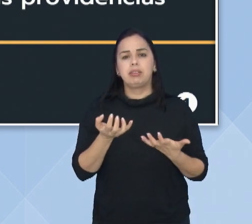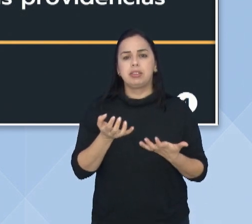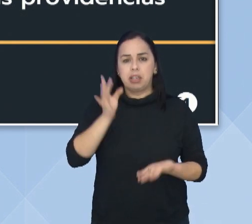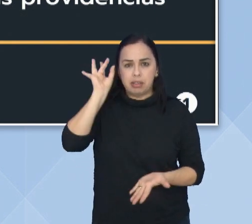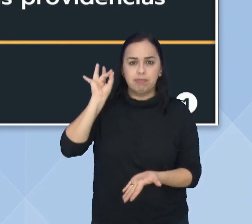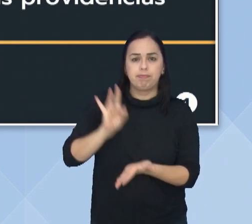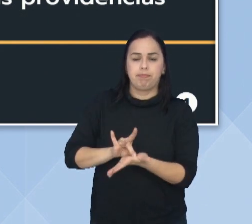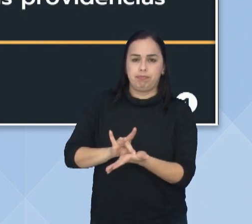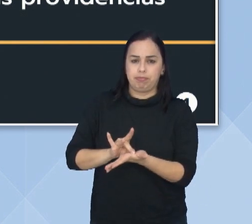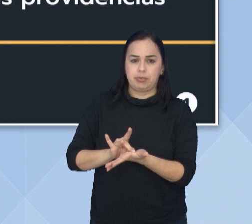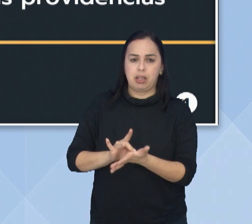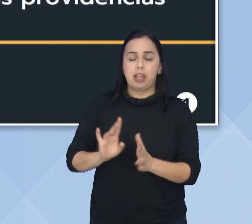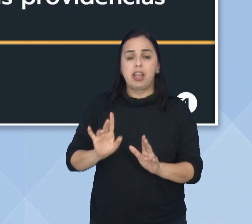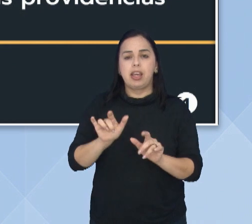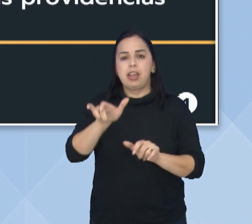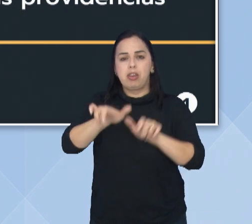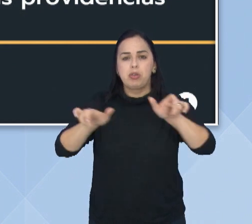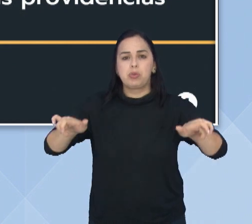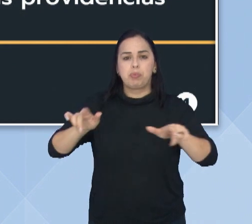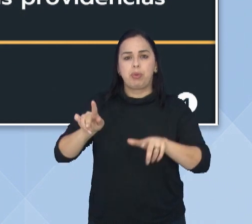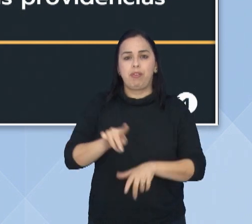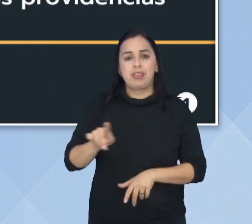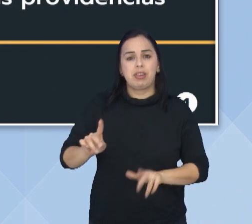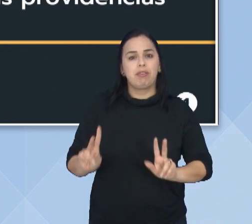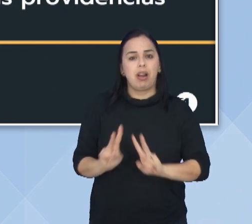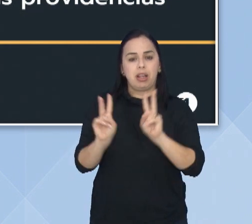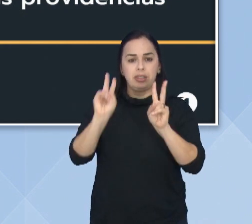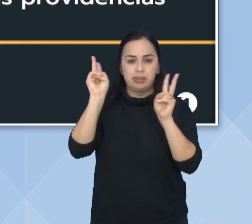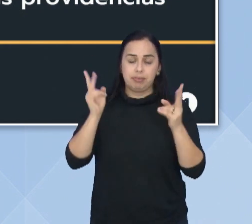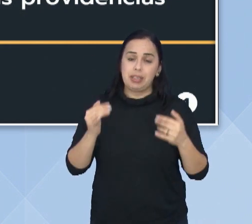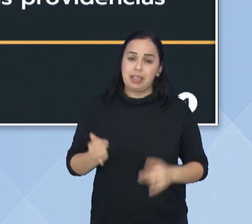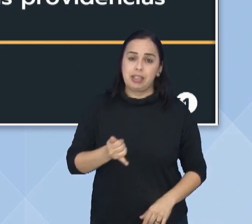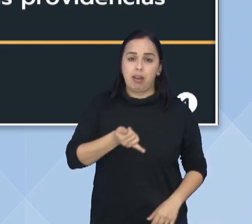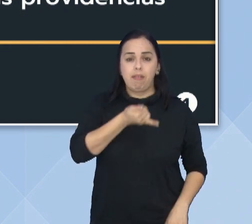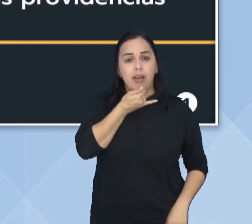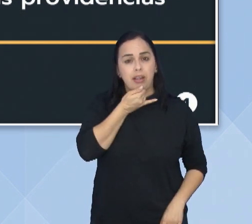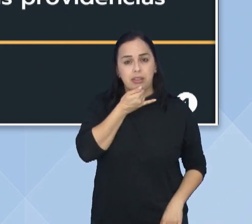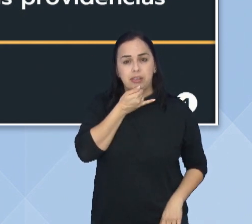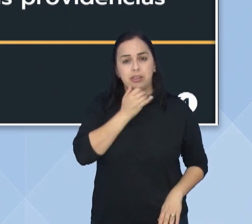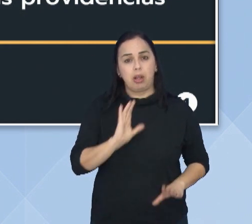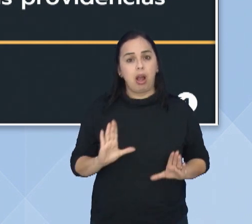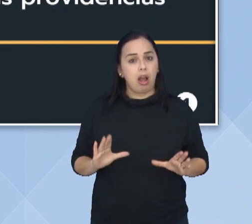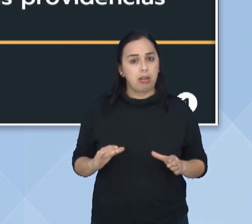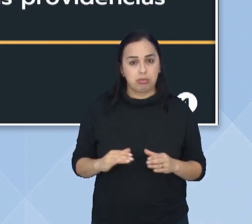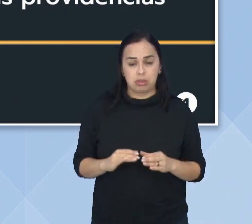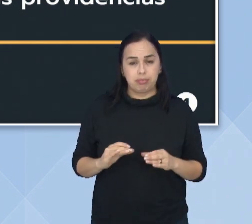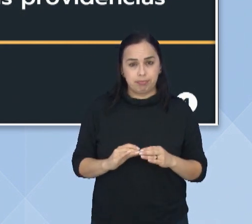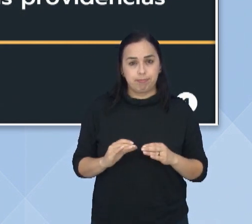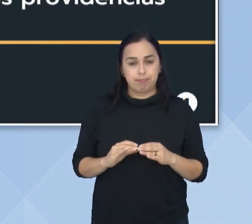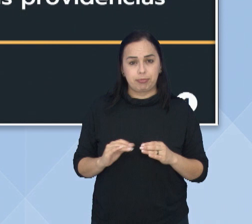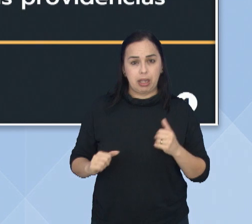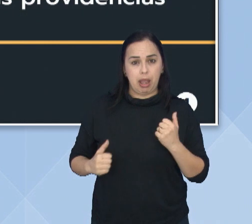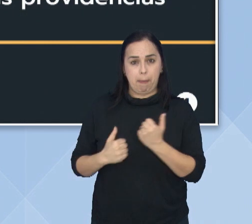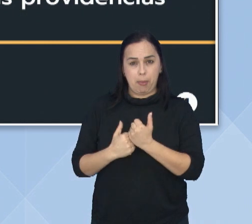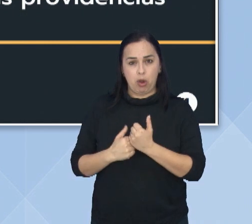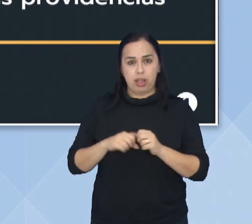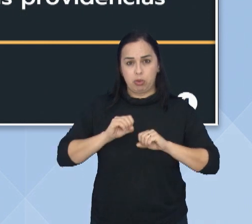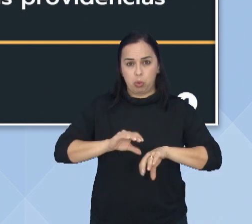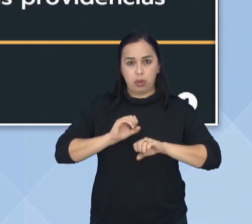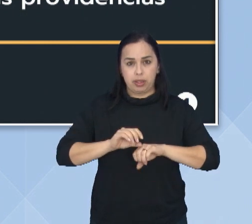seja aplicado na valorização dos professores. Então, infelizmente, as comissões deram